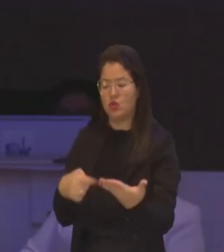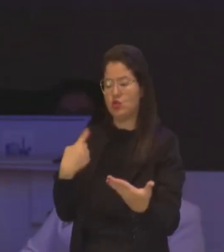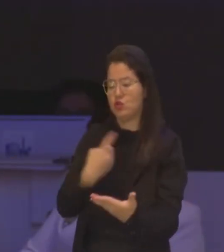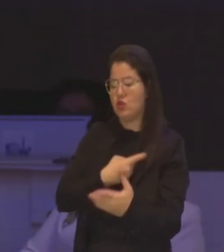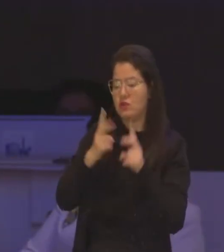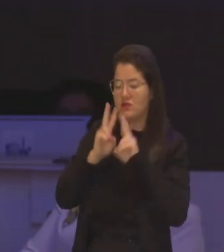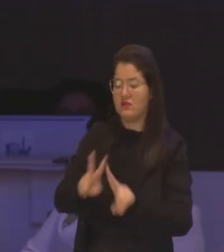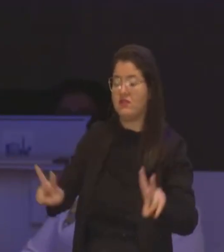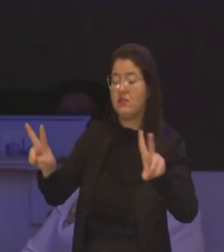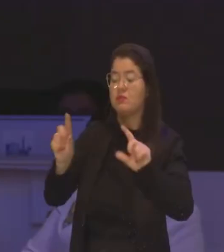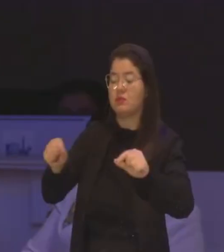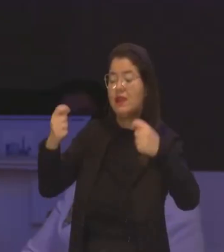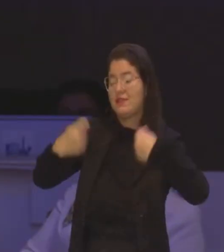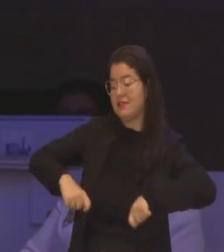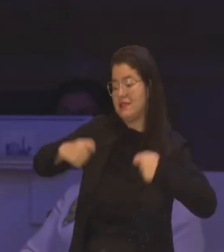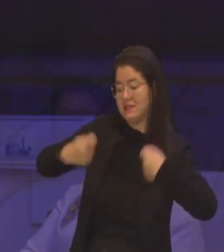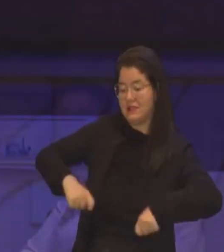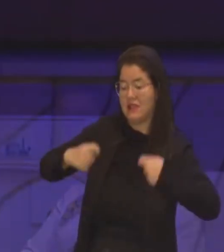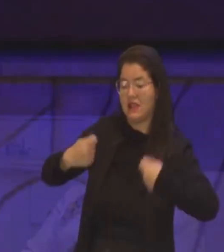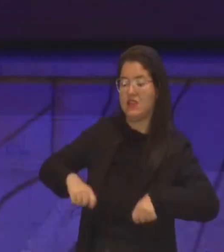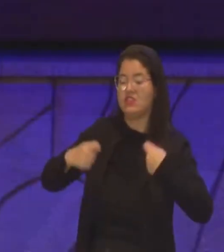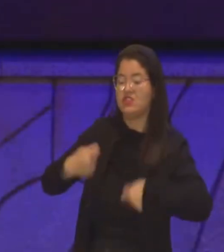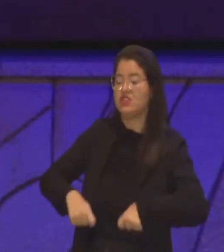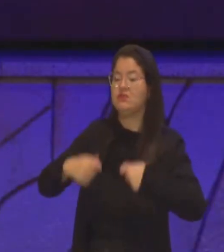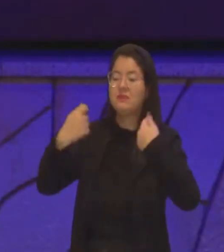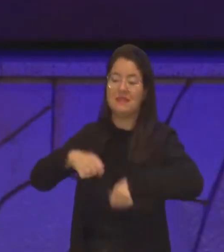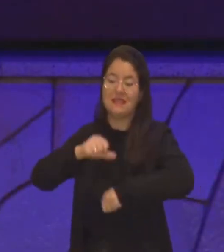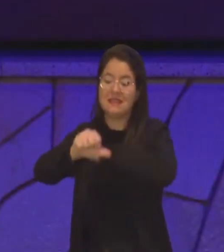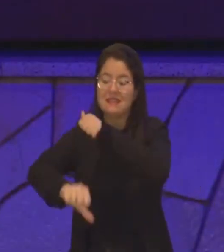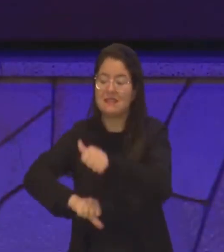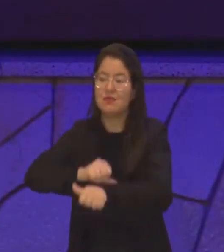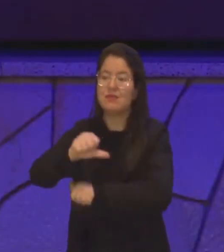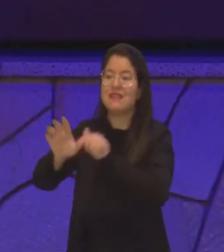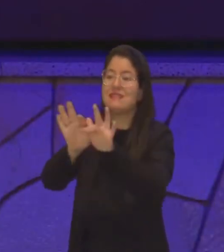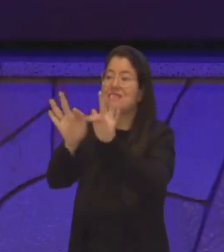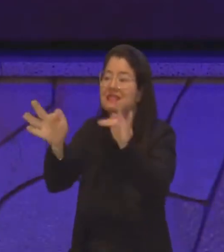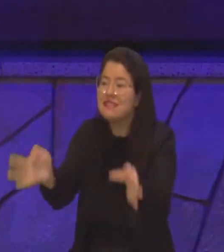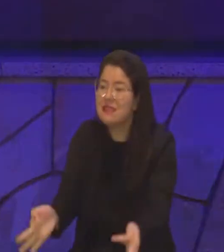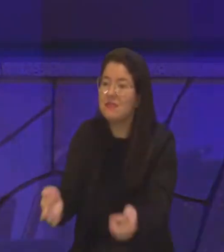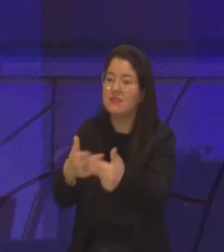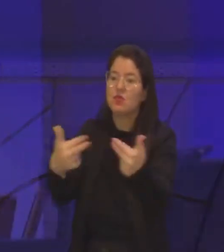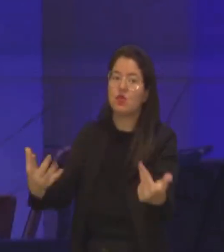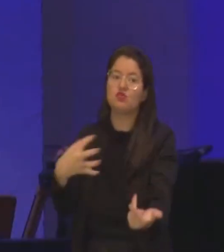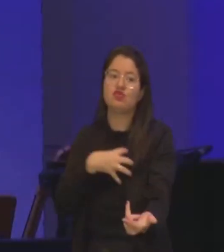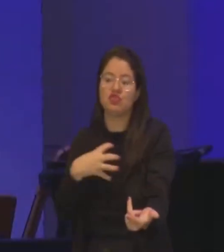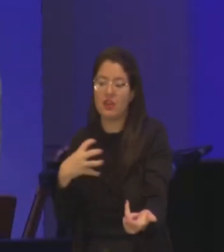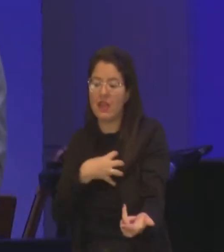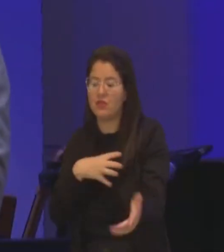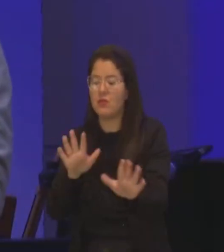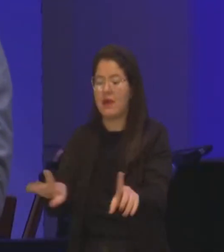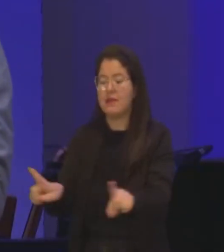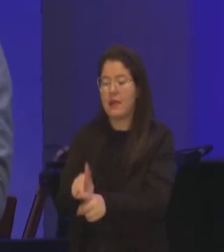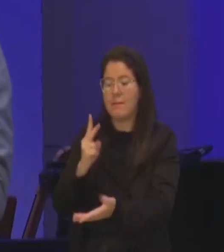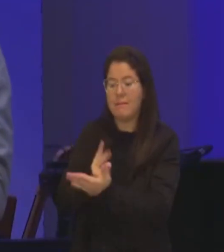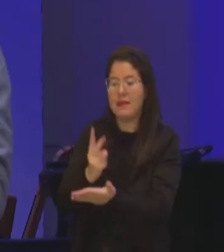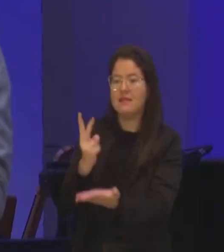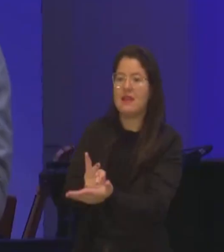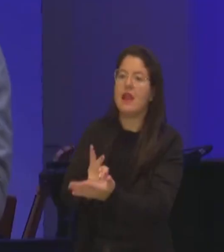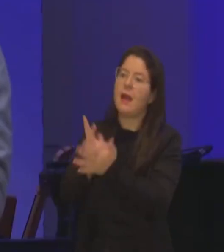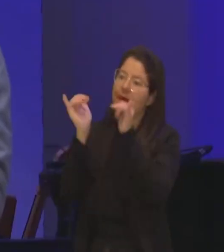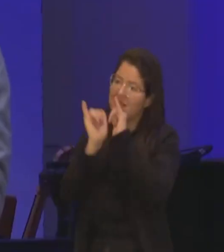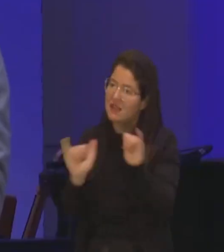para a necessidade de simplificar a forma, mas manter a